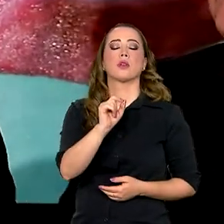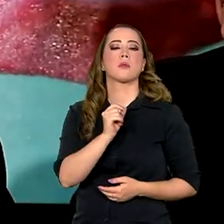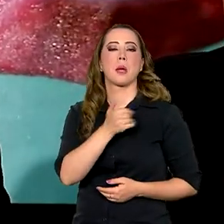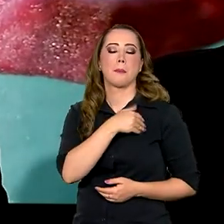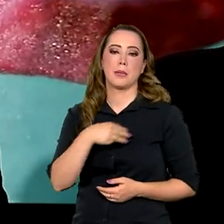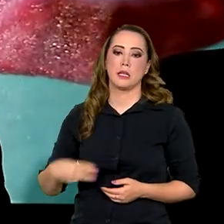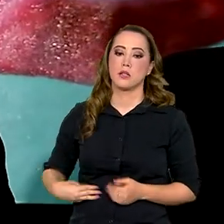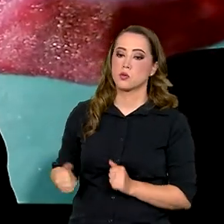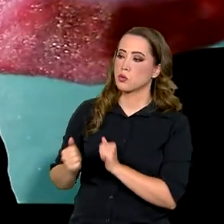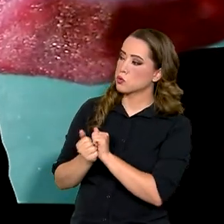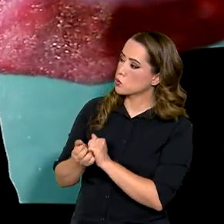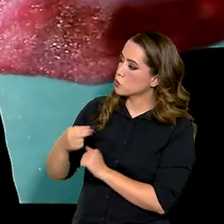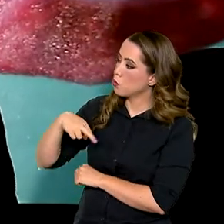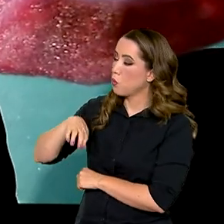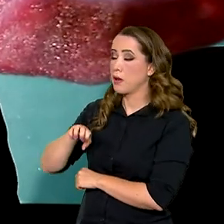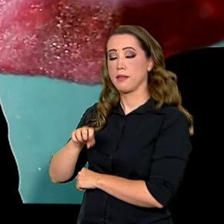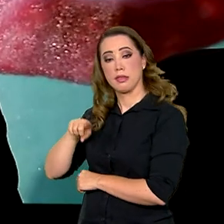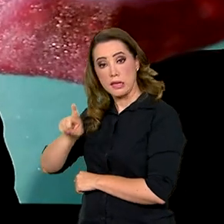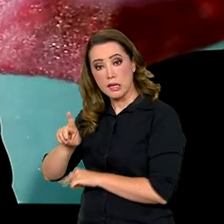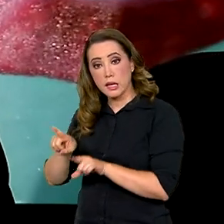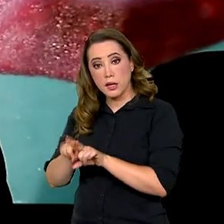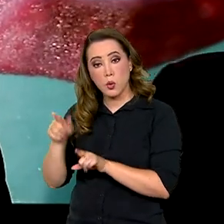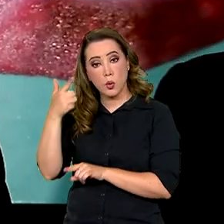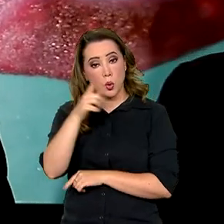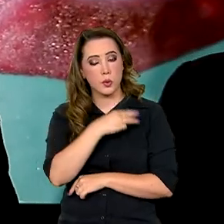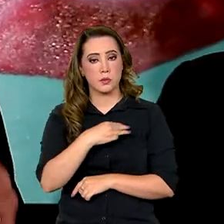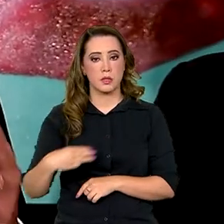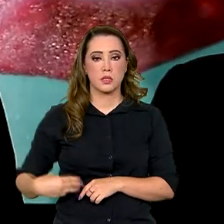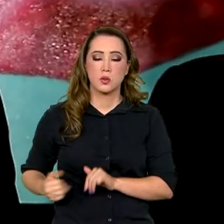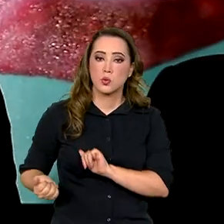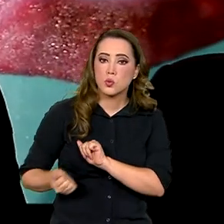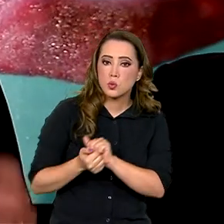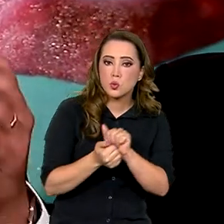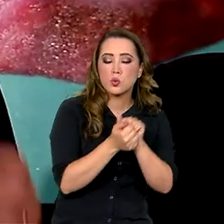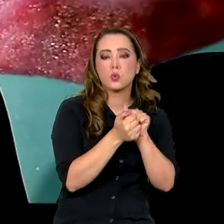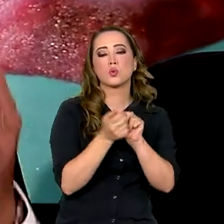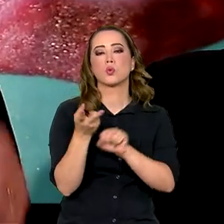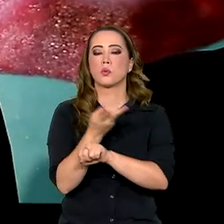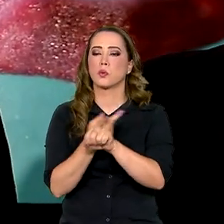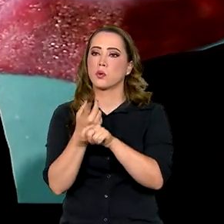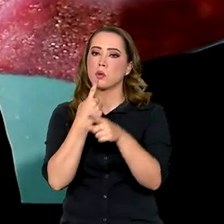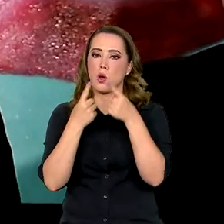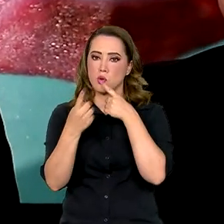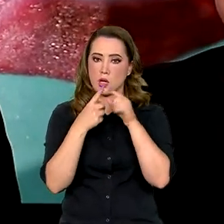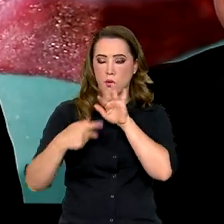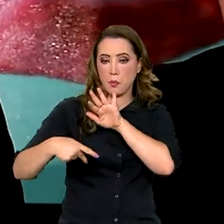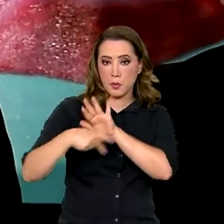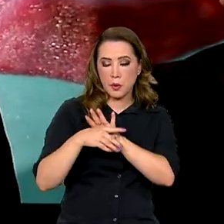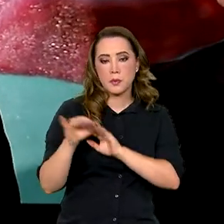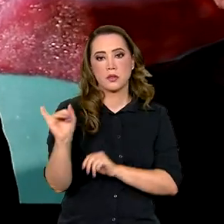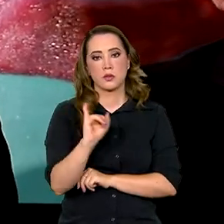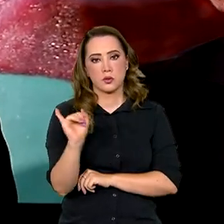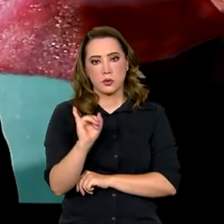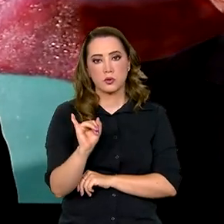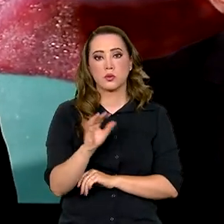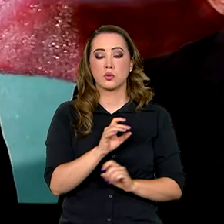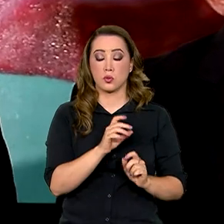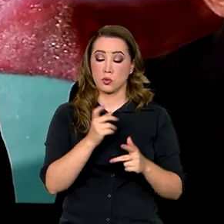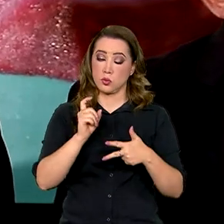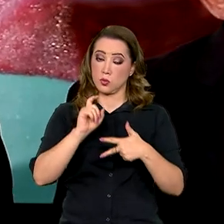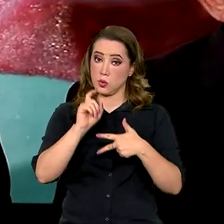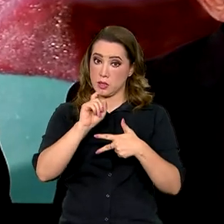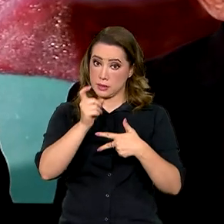e ao lado de todos os ministros que fazem o nosso time buscar o diálogo institucional entre o poder